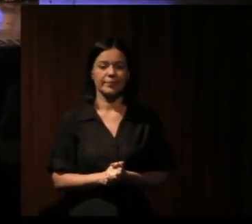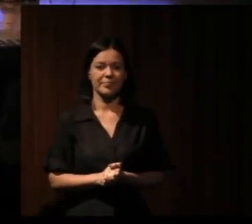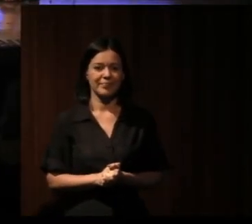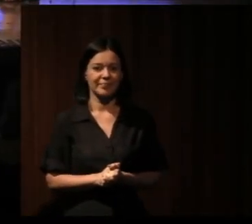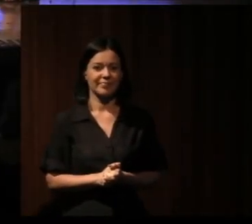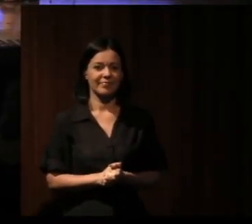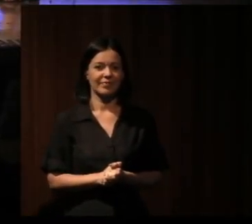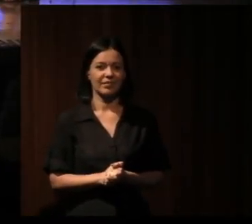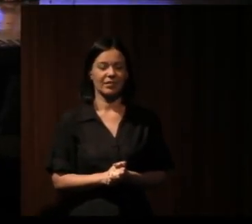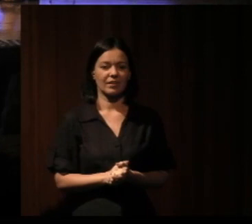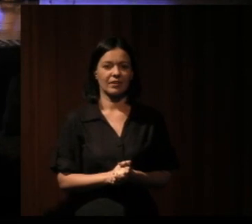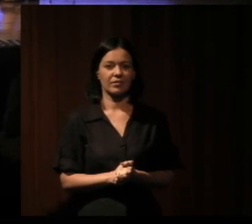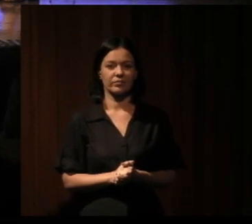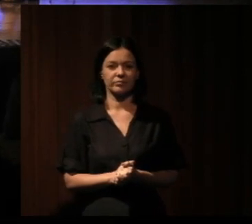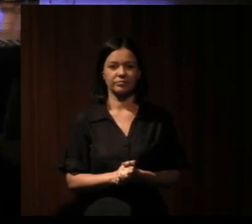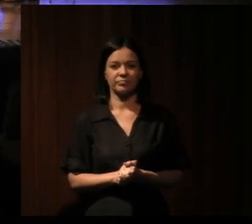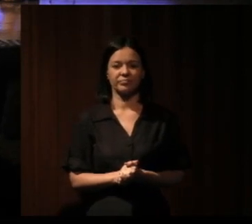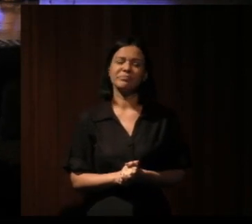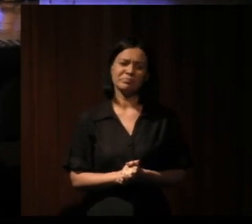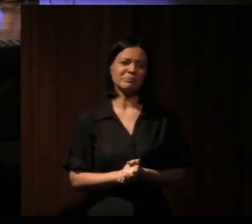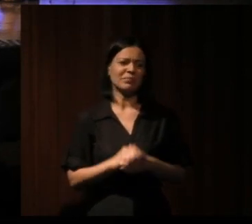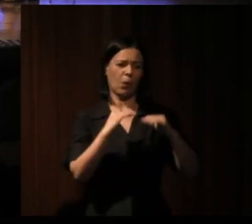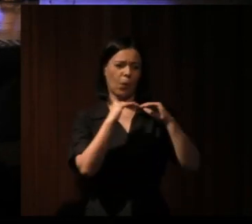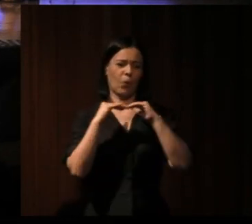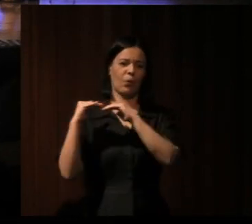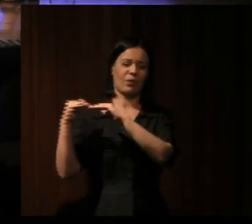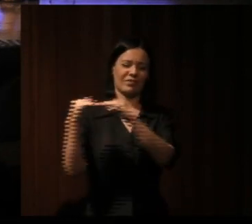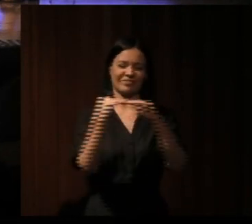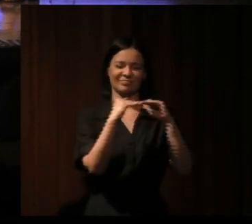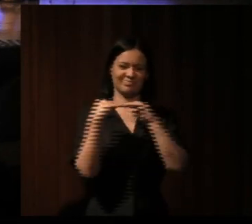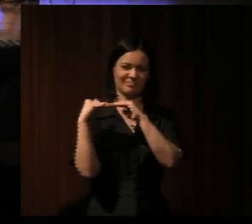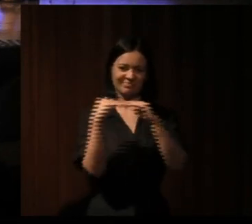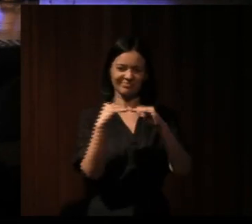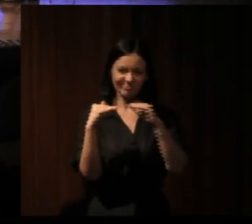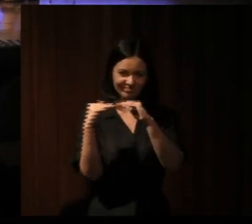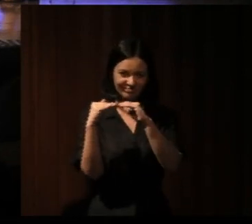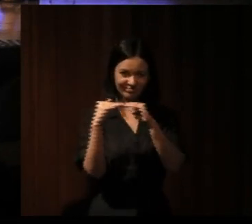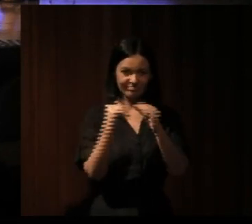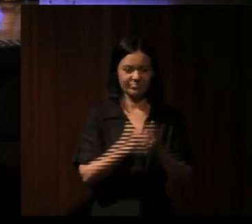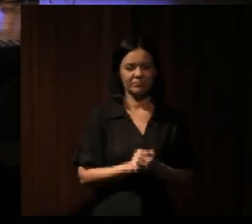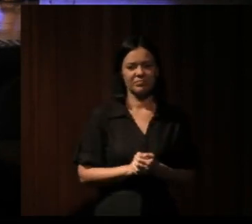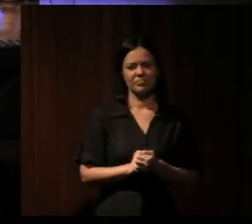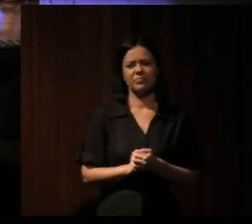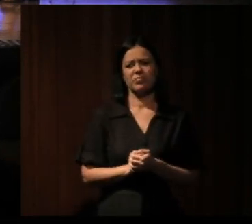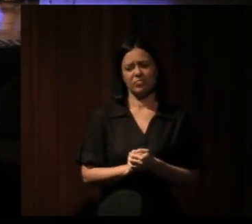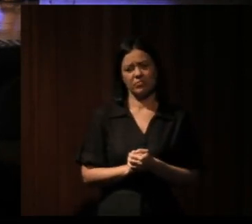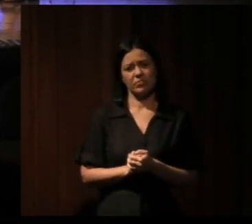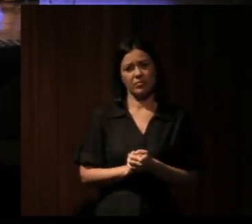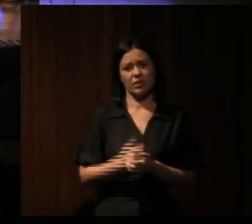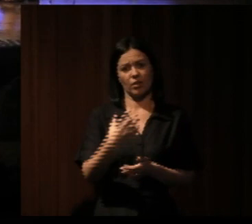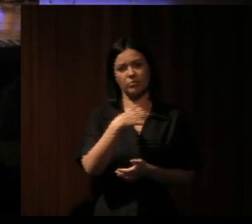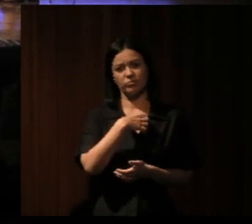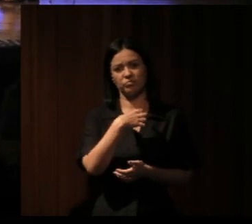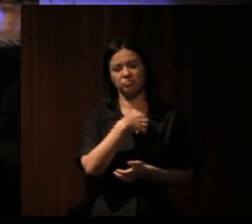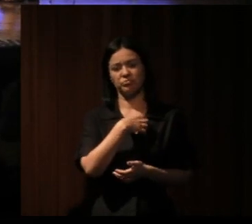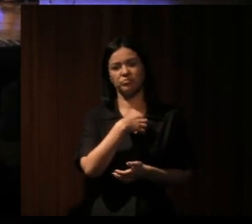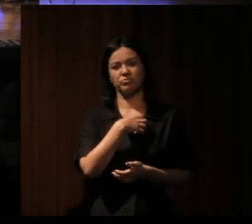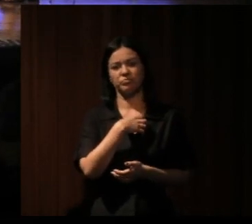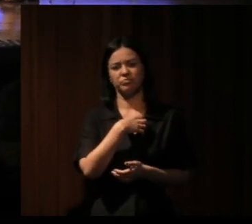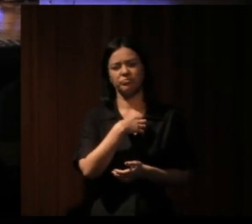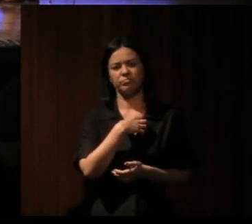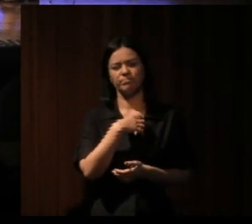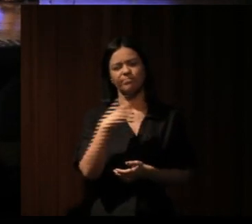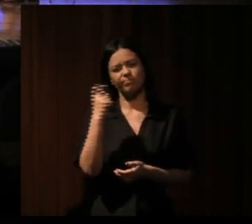F eu acho que é eu acho que é isso mesmo e e acho que é uma das Vertentes assim né que a gente tem